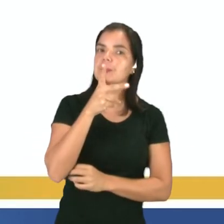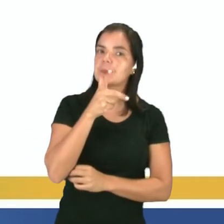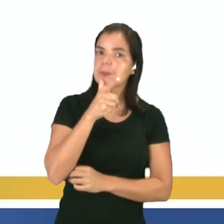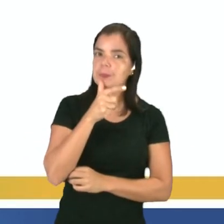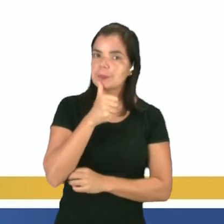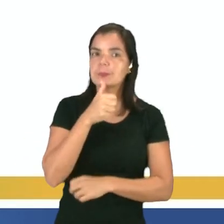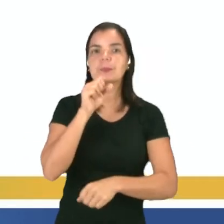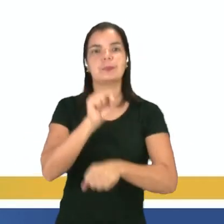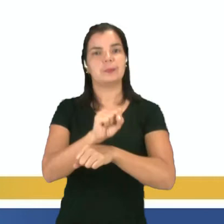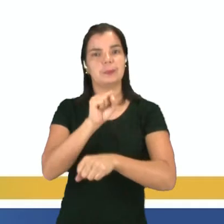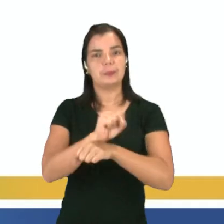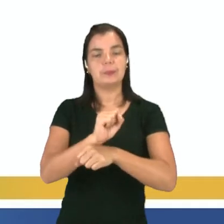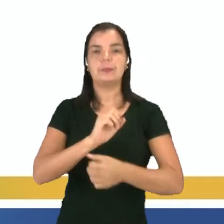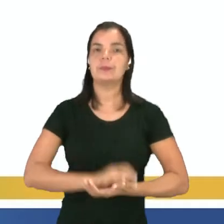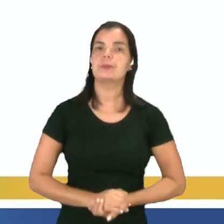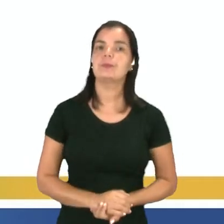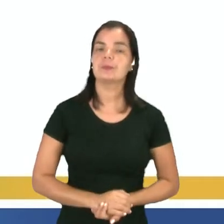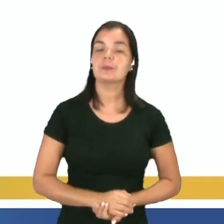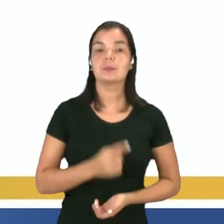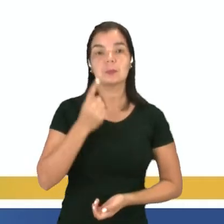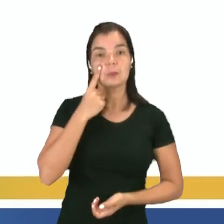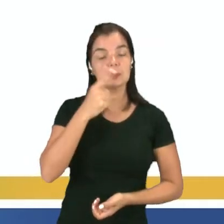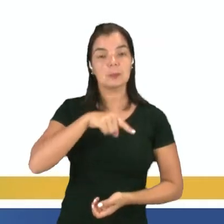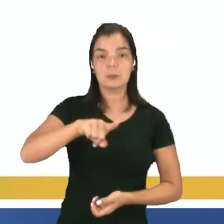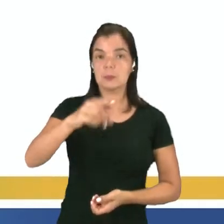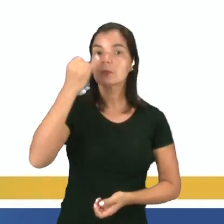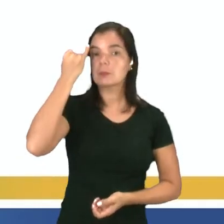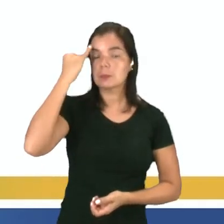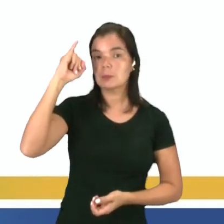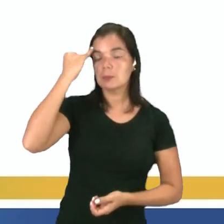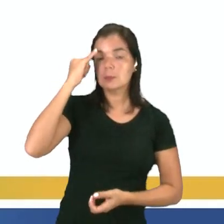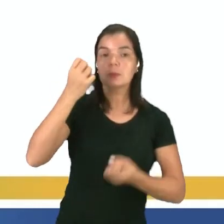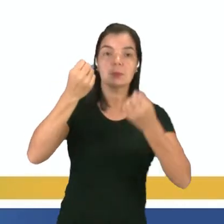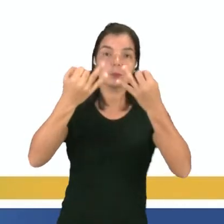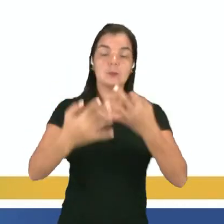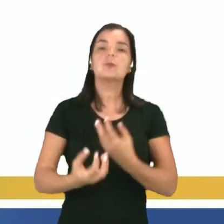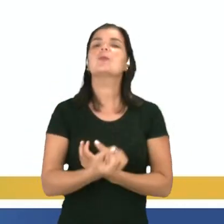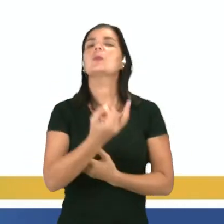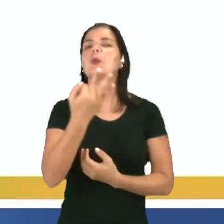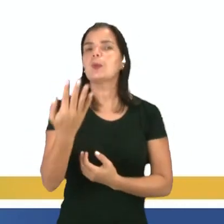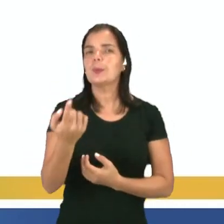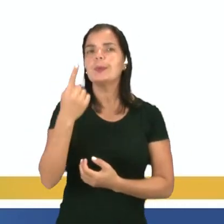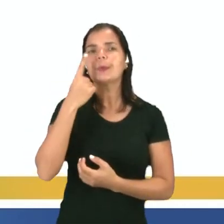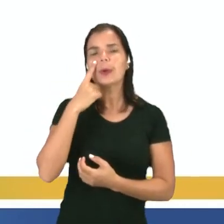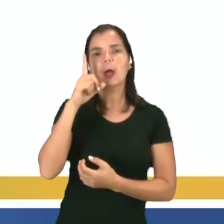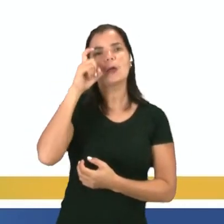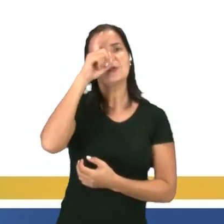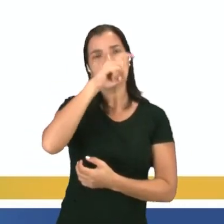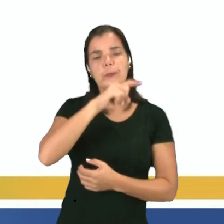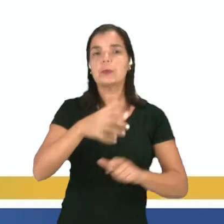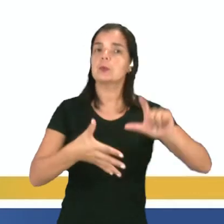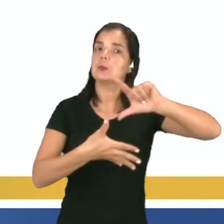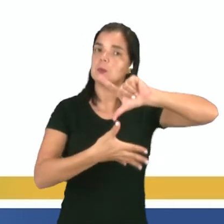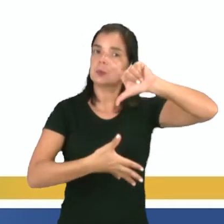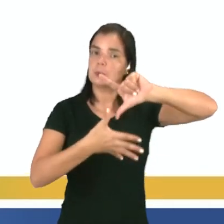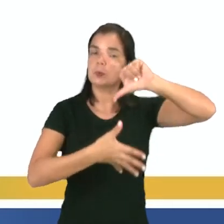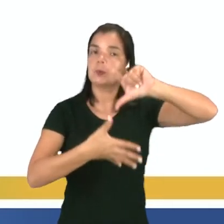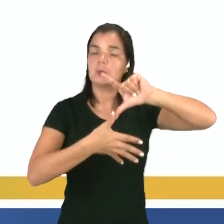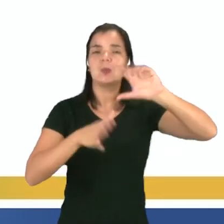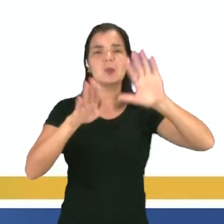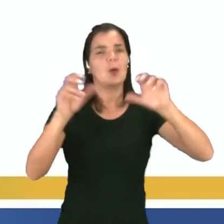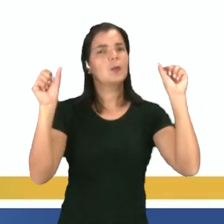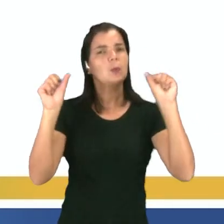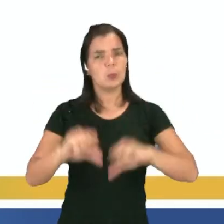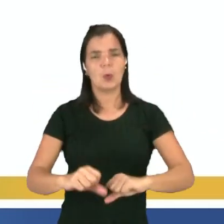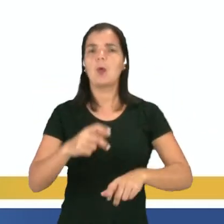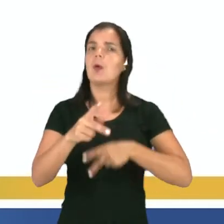se esperava. Só para vocês terem uma ideia do que a gente tem falado agora, o quanto é crítico isso para a América Latina, que já é debilitada,